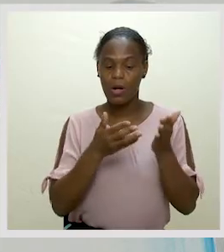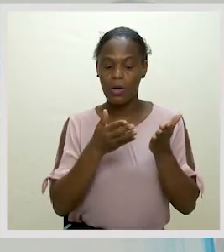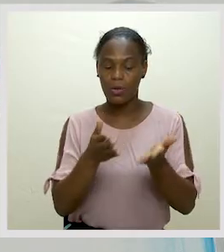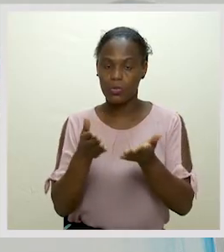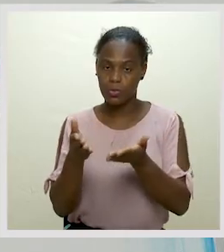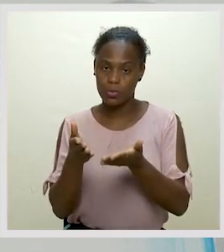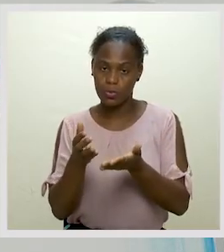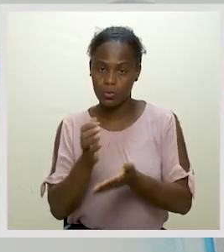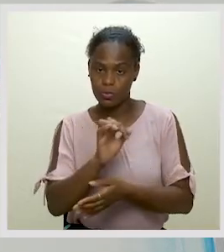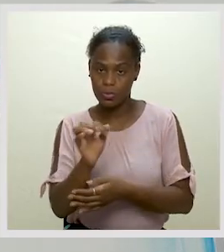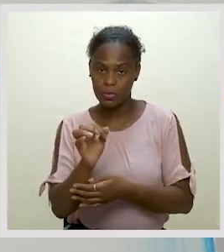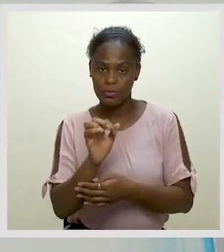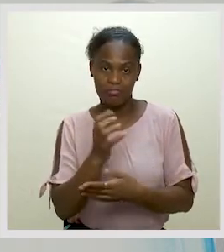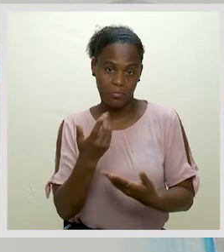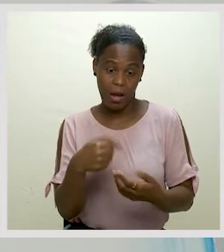Com a ajuda